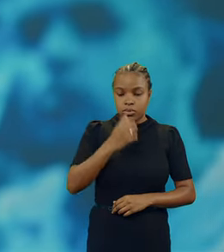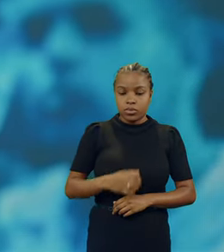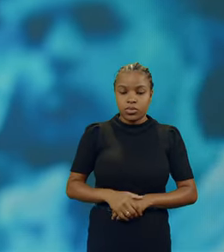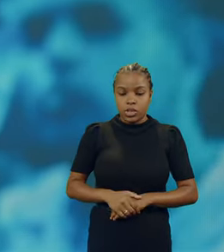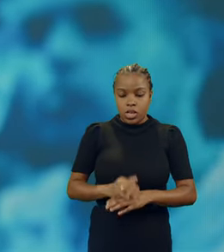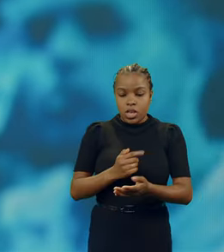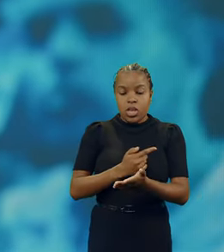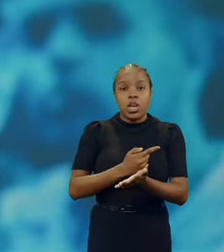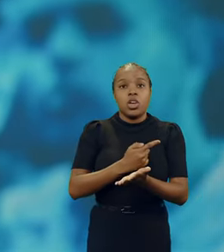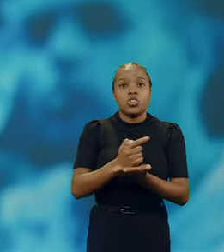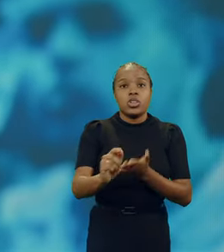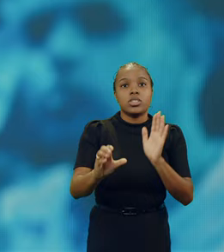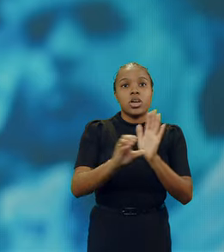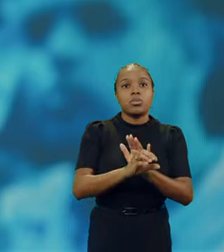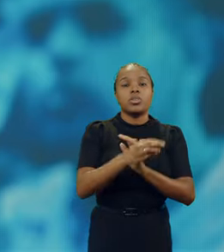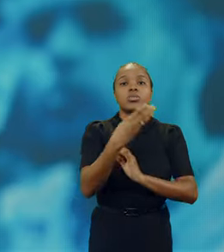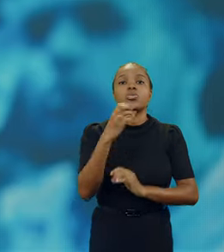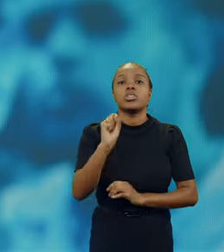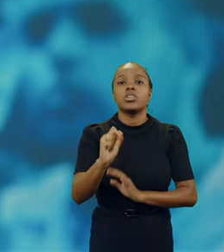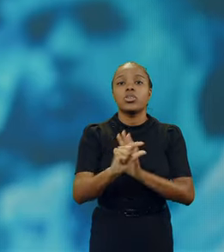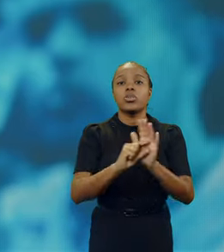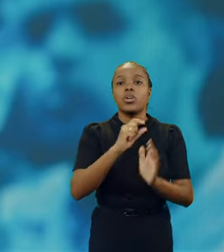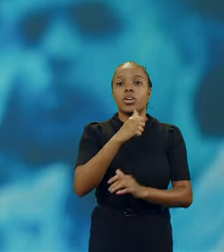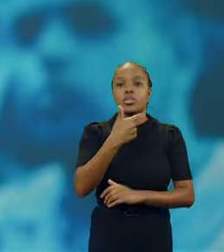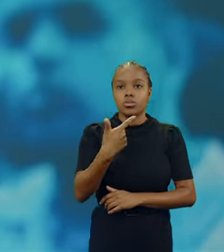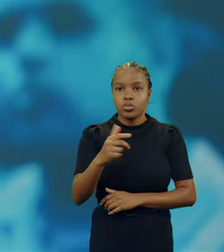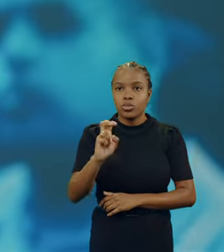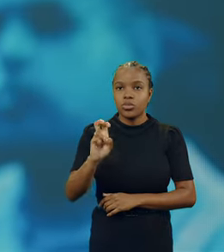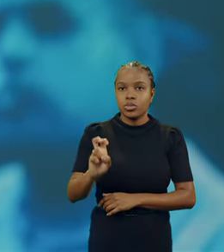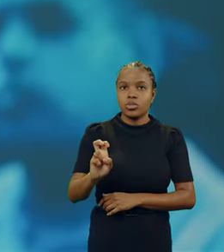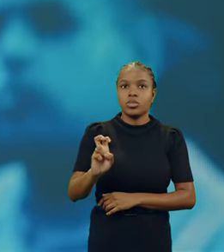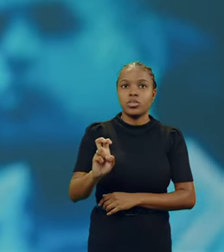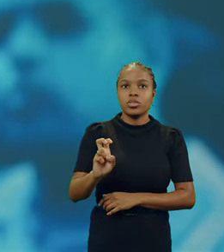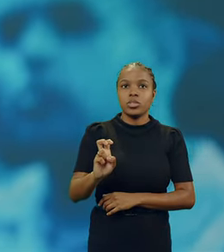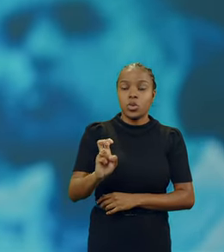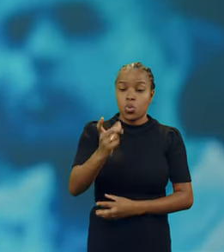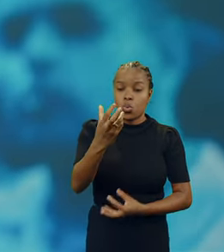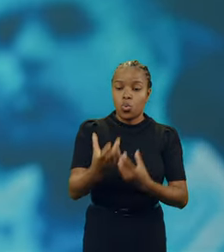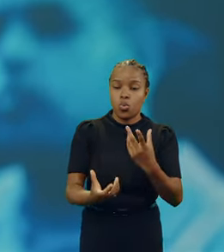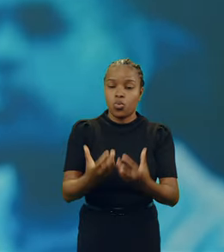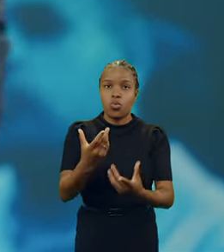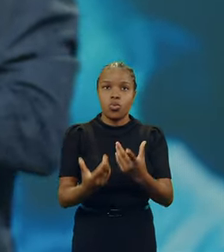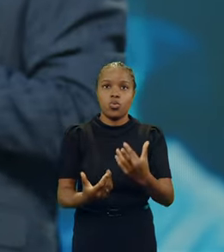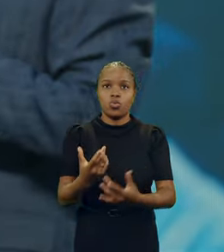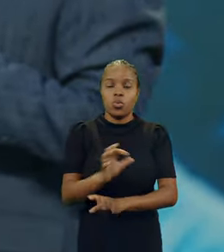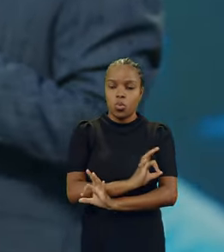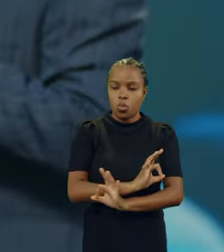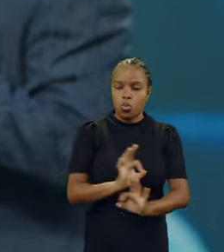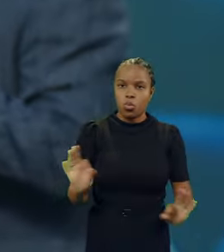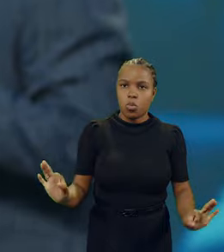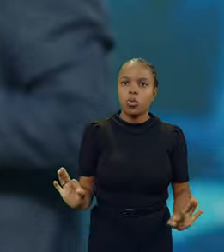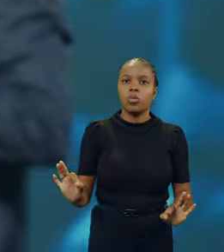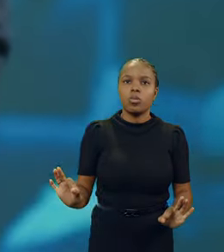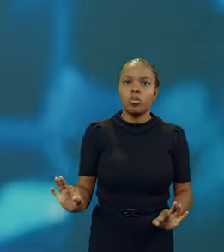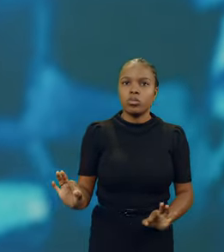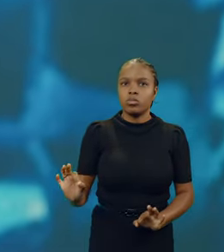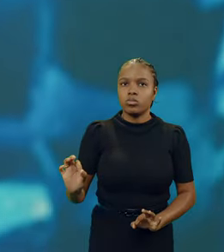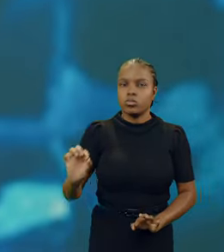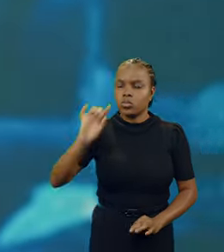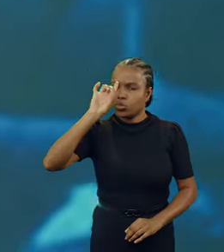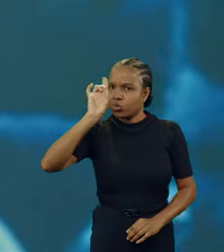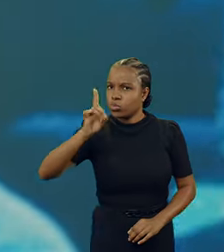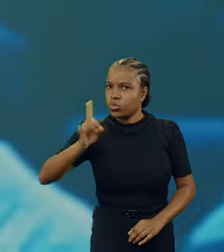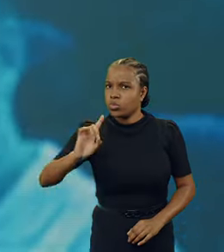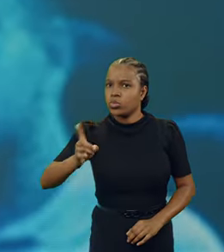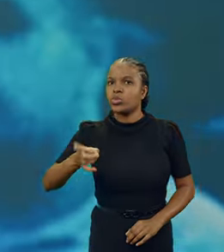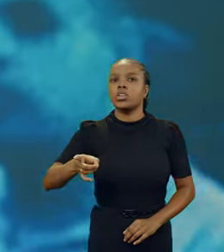Gênesis 38, 25. A fogueira estava preparada, a sentença havia sido decretada.